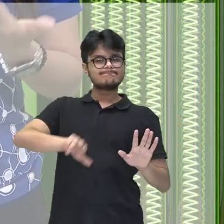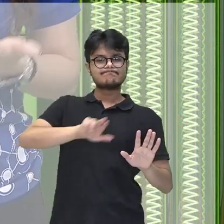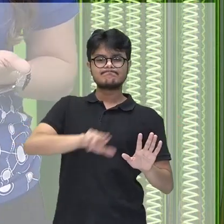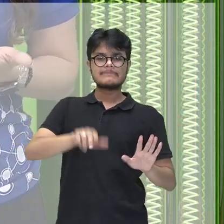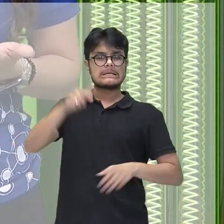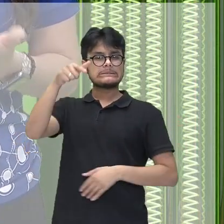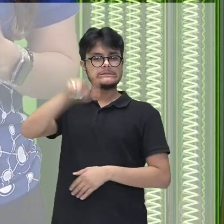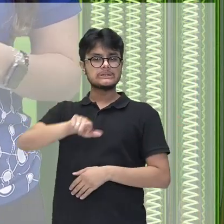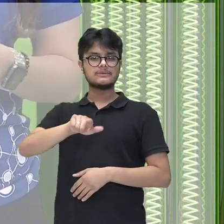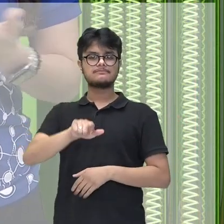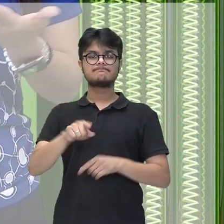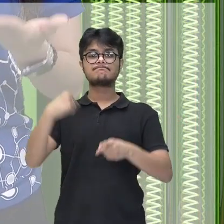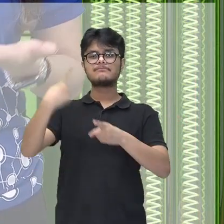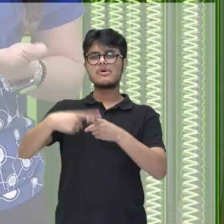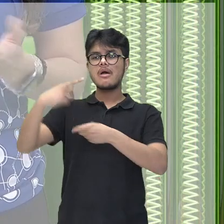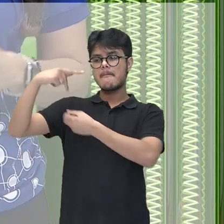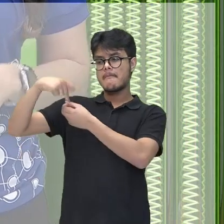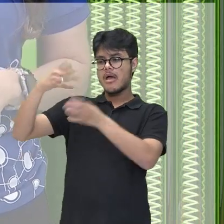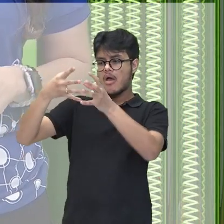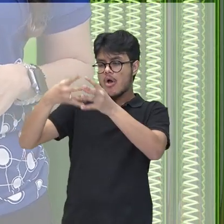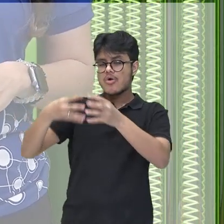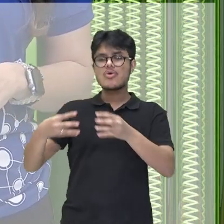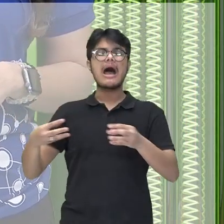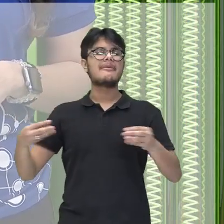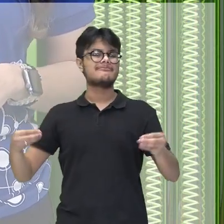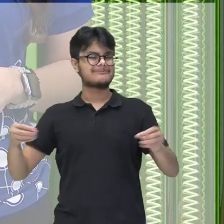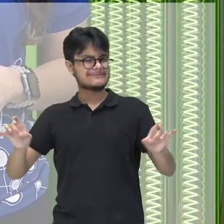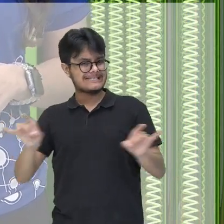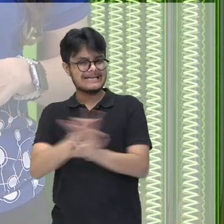não ser renovável, ele pode acabar, ele é